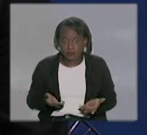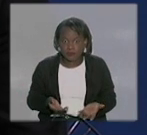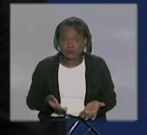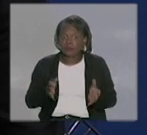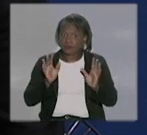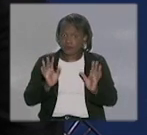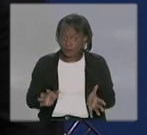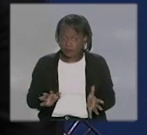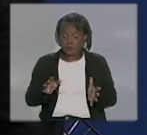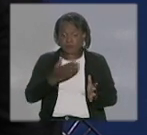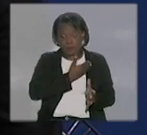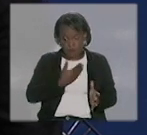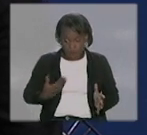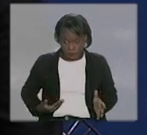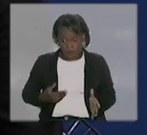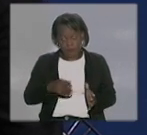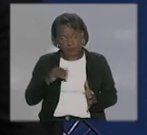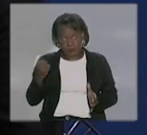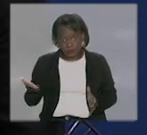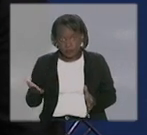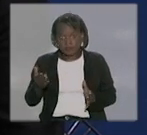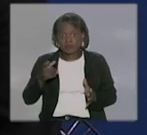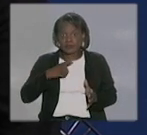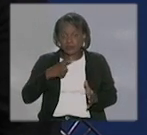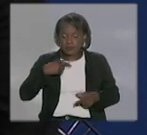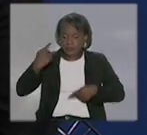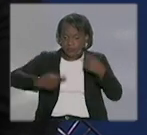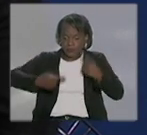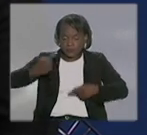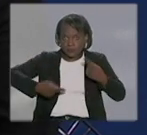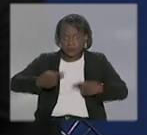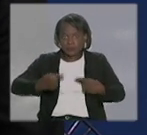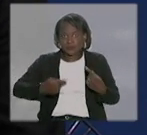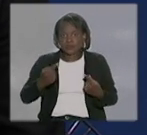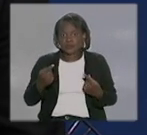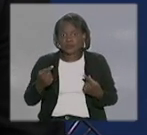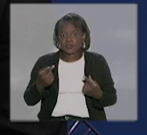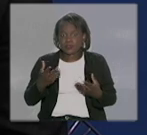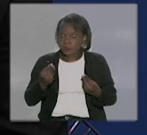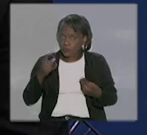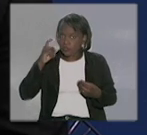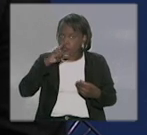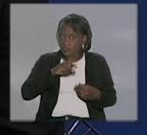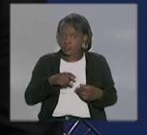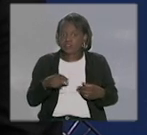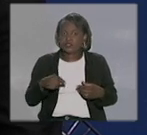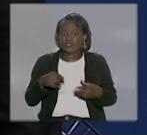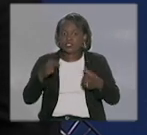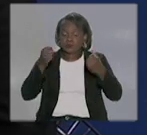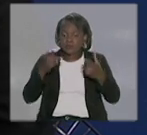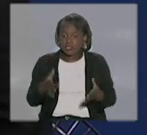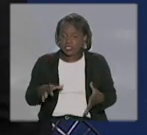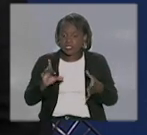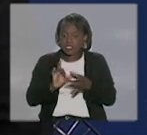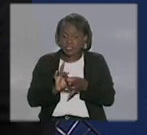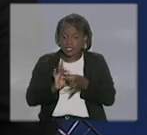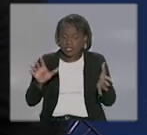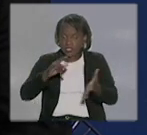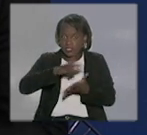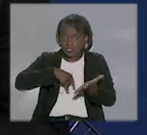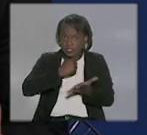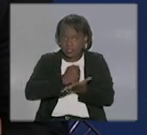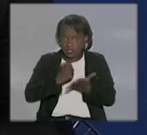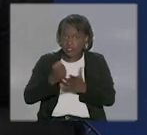Do lado do poder público, a gente tem uma discussão agora bastante controvertida, que é a questão do licenciamento ambiental,